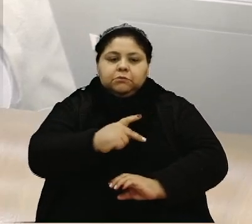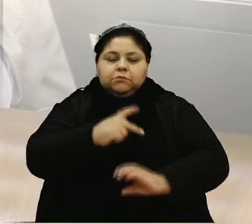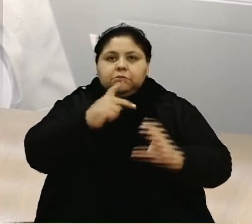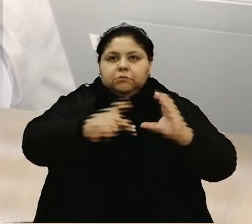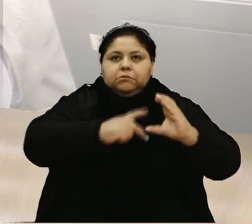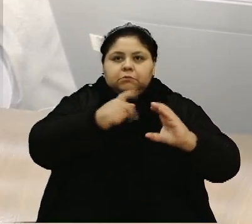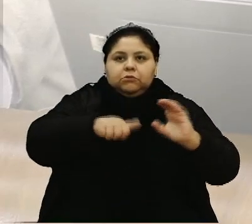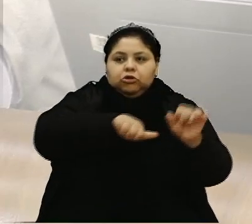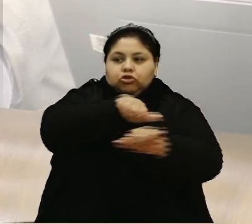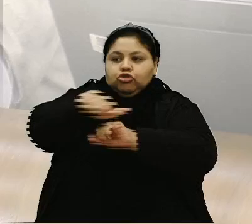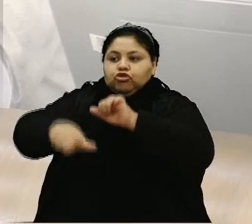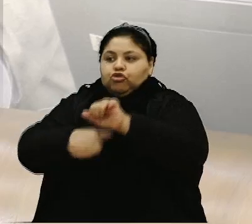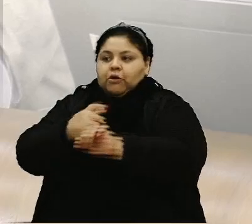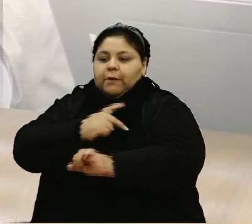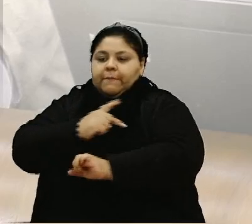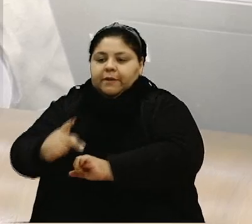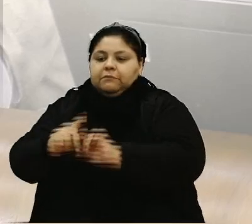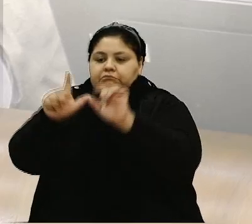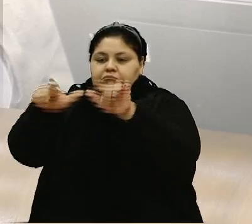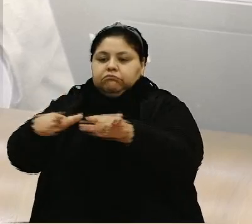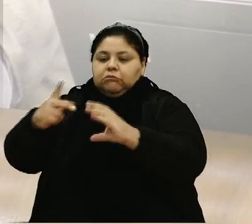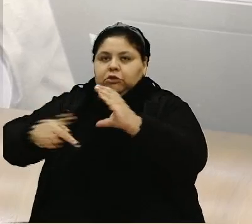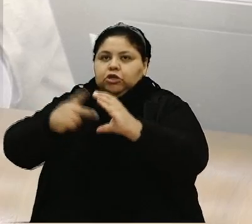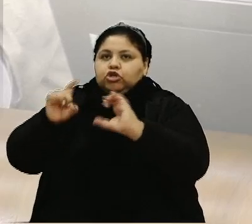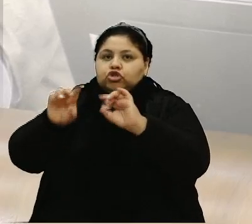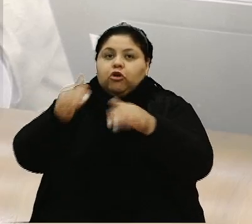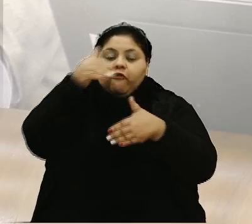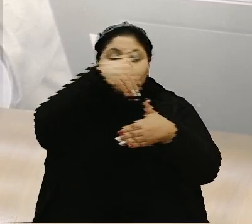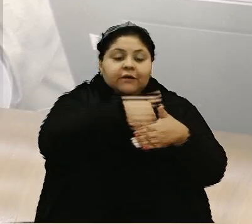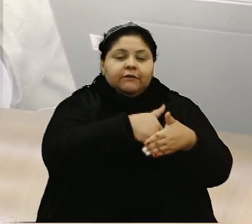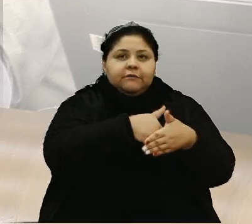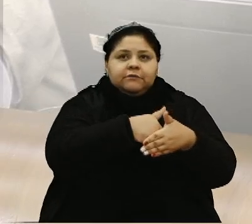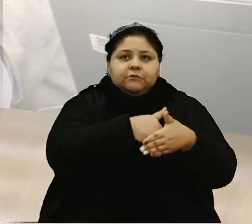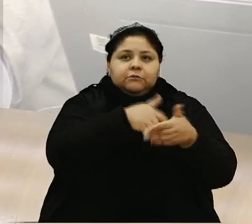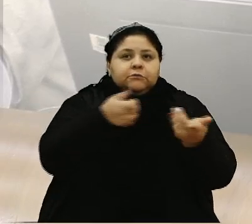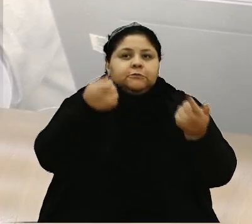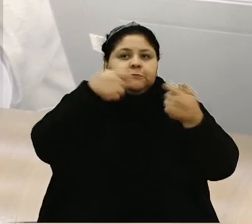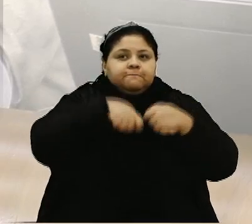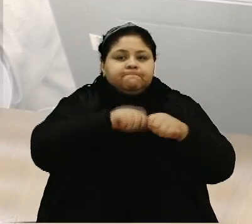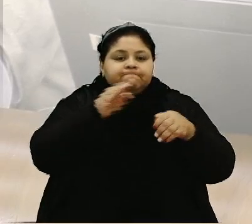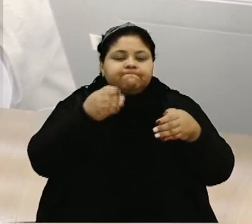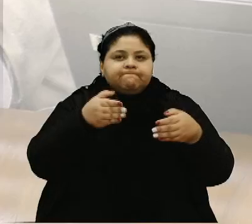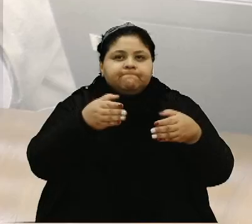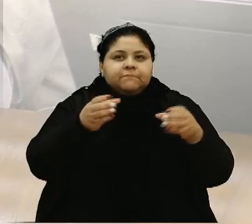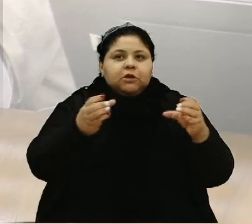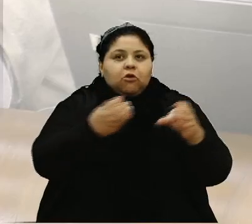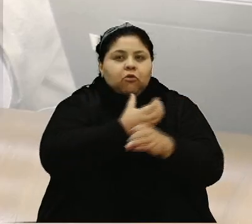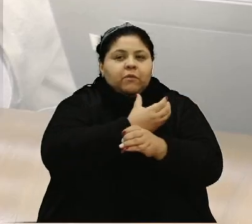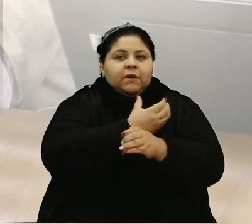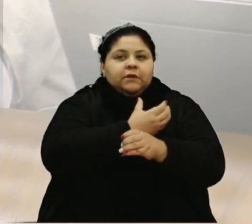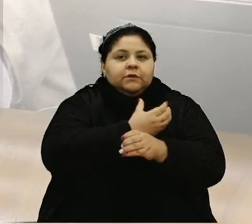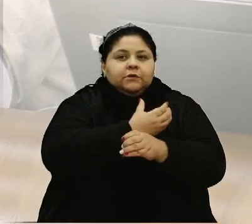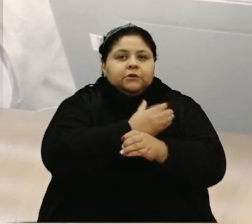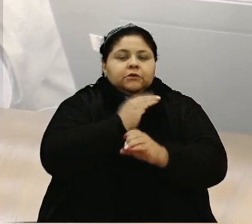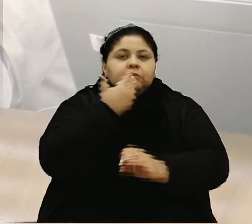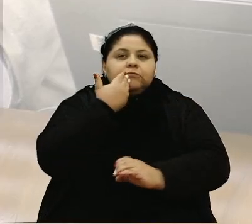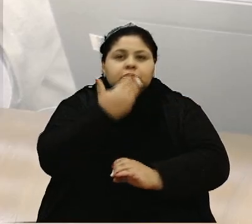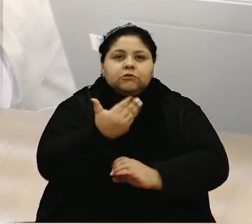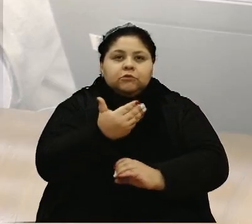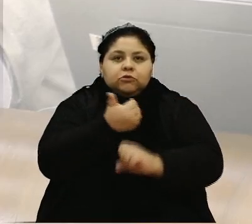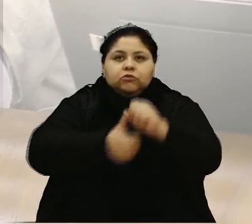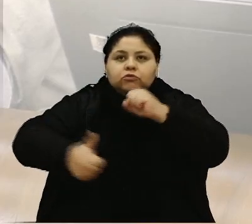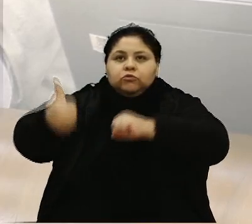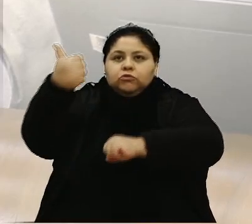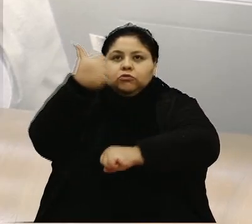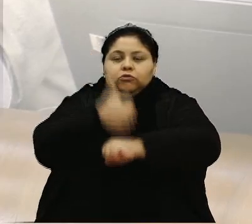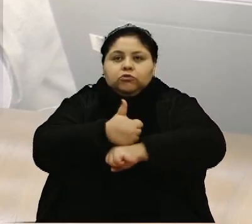ao substituto legal para os atos do processo e só votará se necessário para completar o quórum de julgamento. Será convocado o suplente do vereador impedido